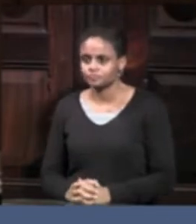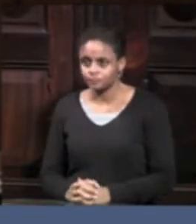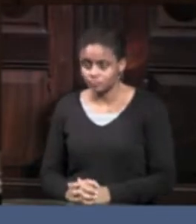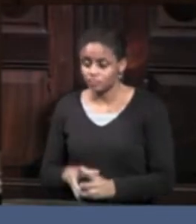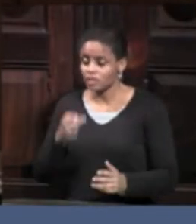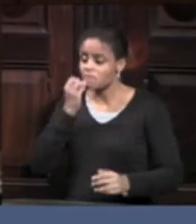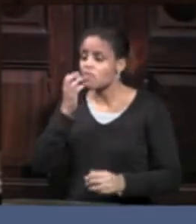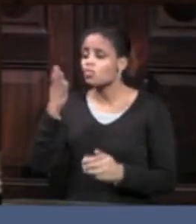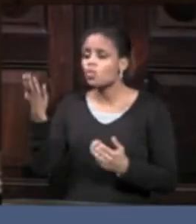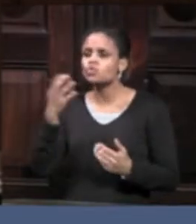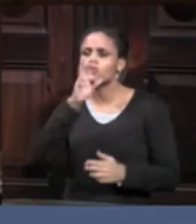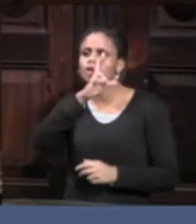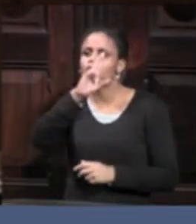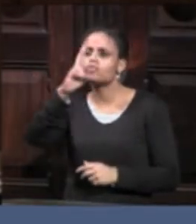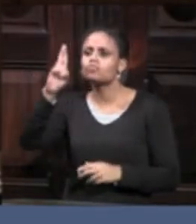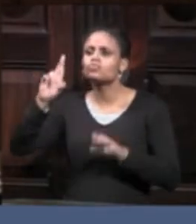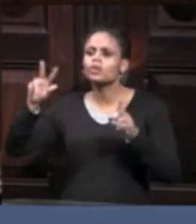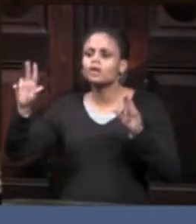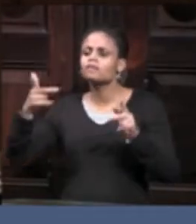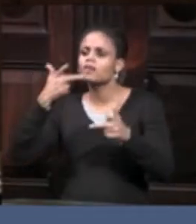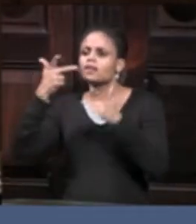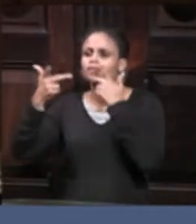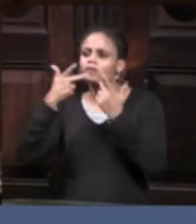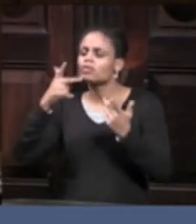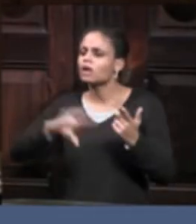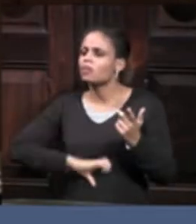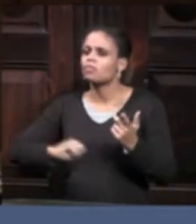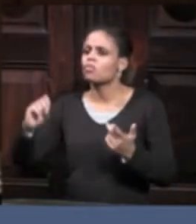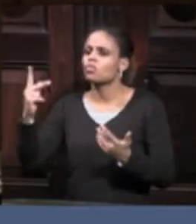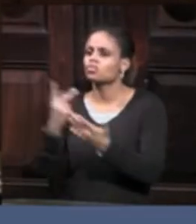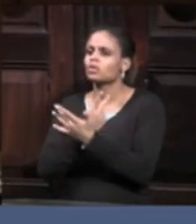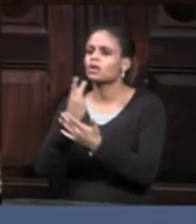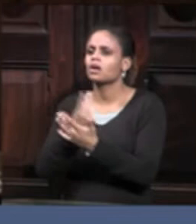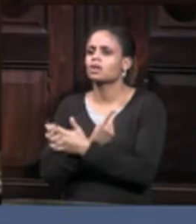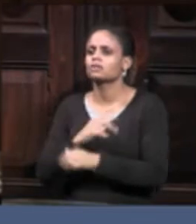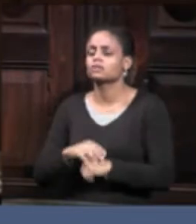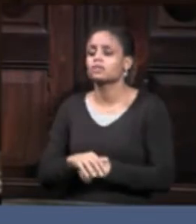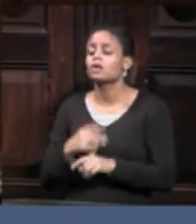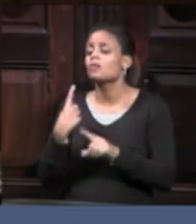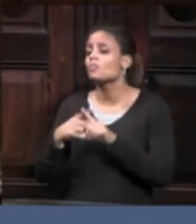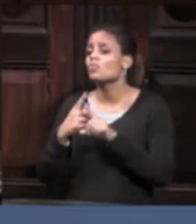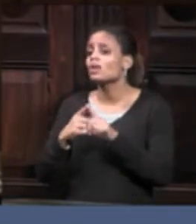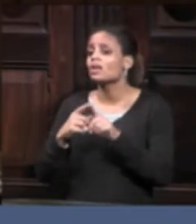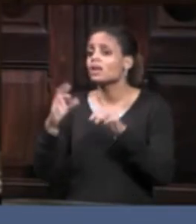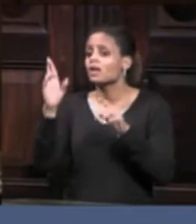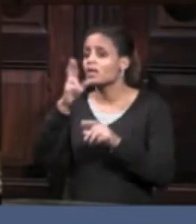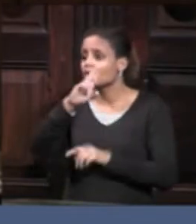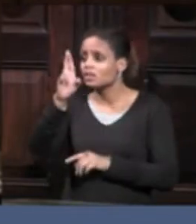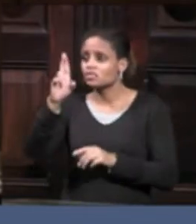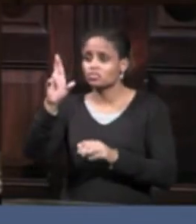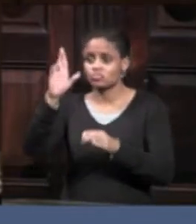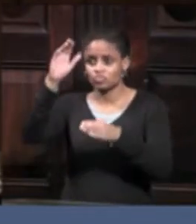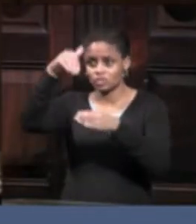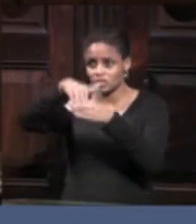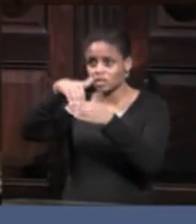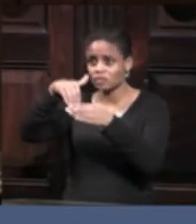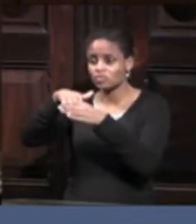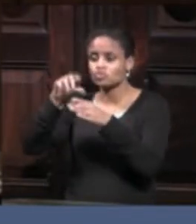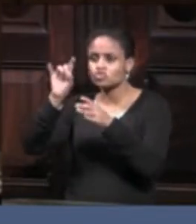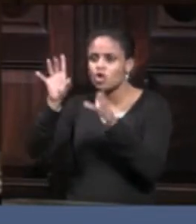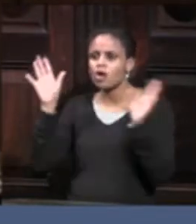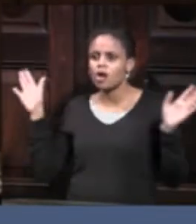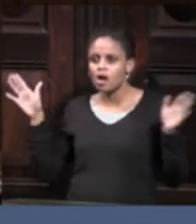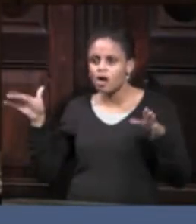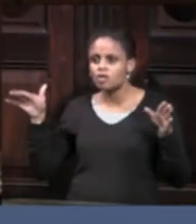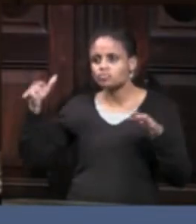estão falando. Porque as igrejas não são formadas de anjos e santos, são formadas de cidadãos,